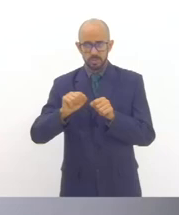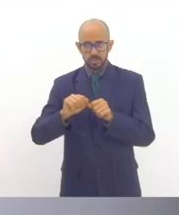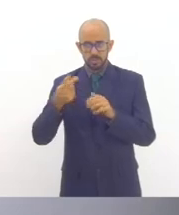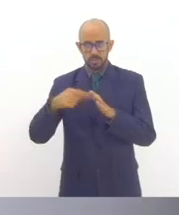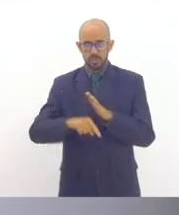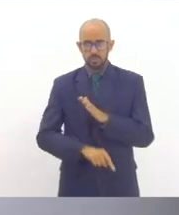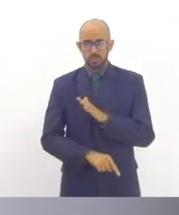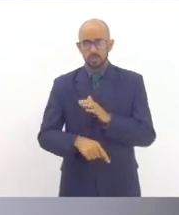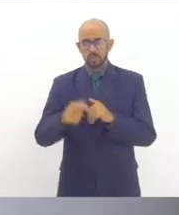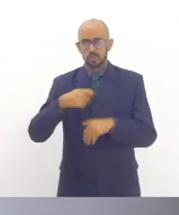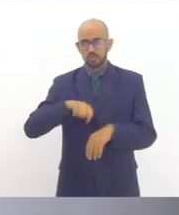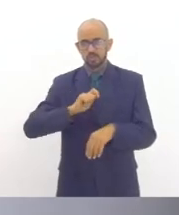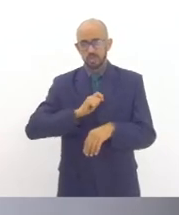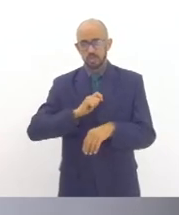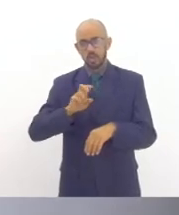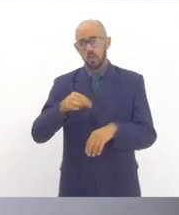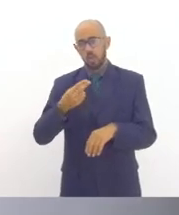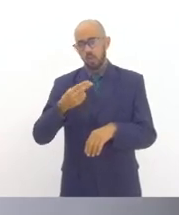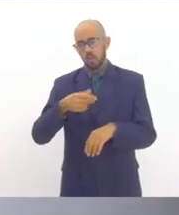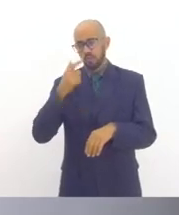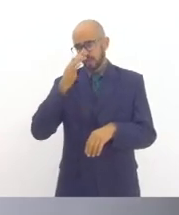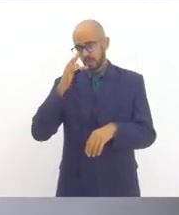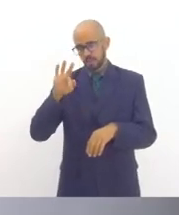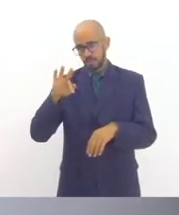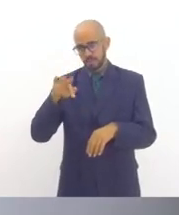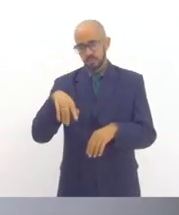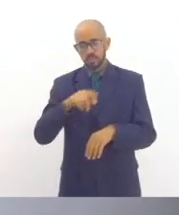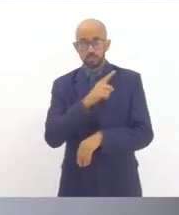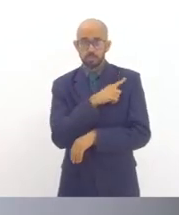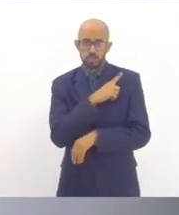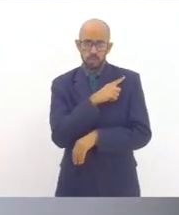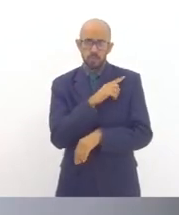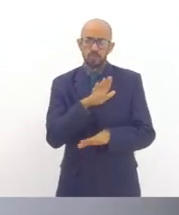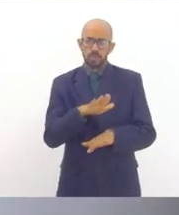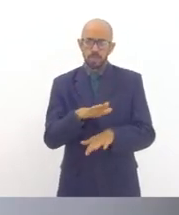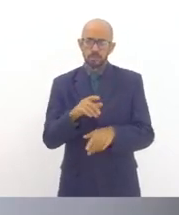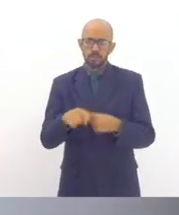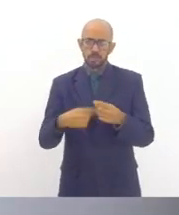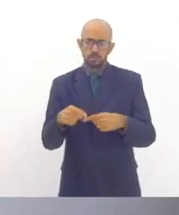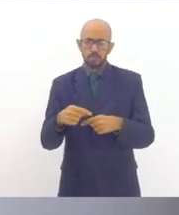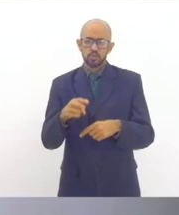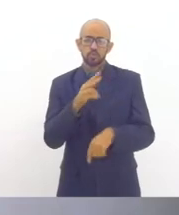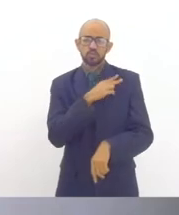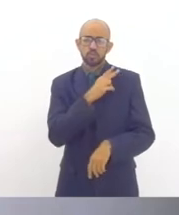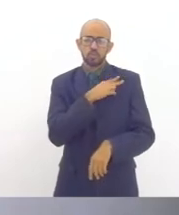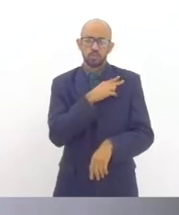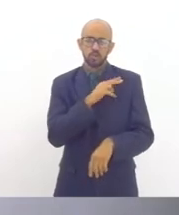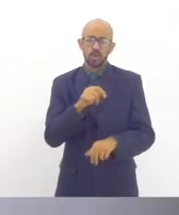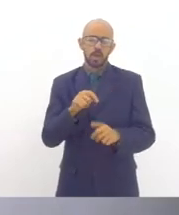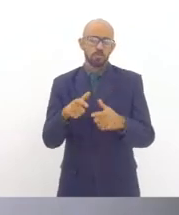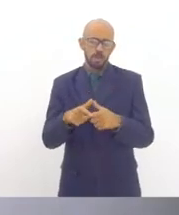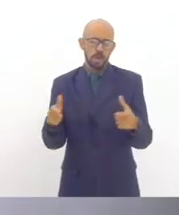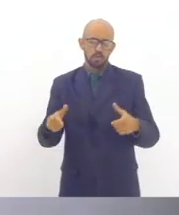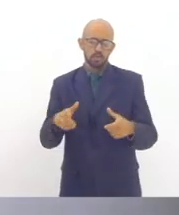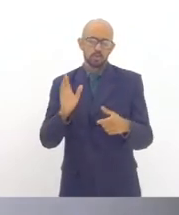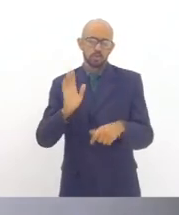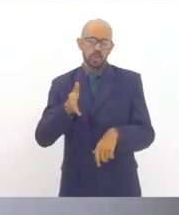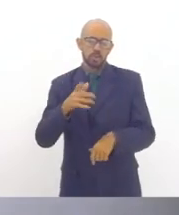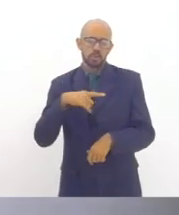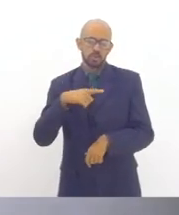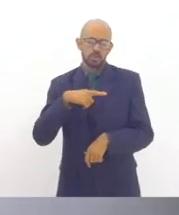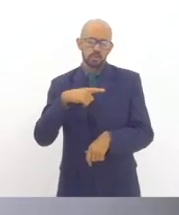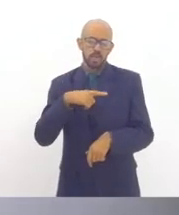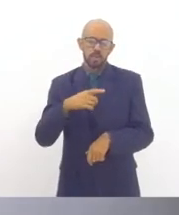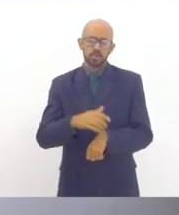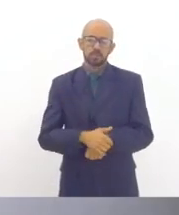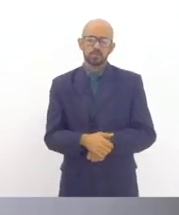aprofundamento o espanhol ou o francês também no primeiro ano. Agora, a partir do segundo ano, a maioria já oferta